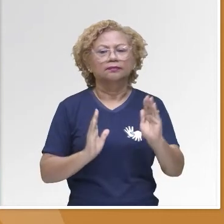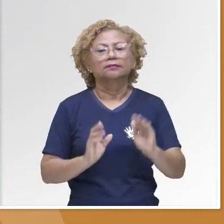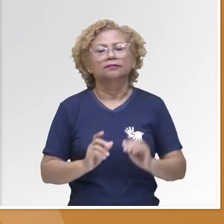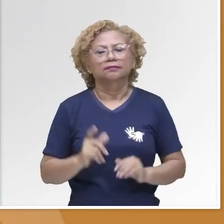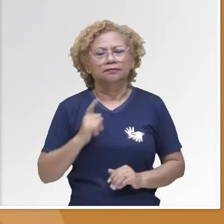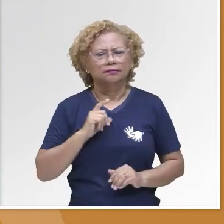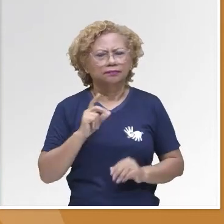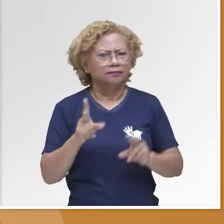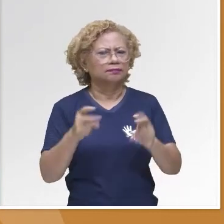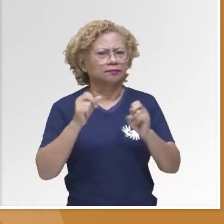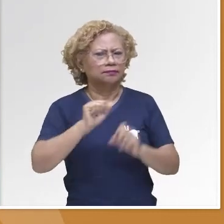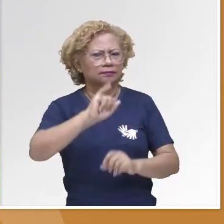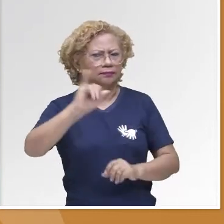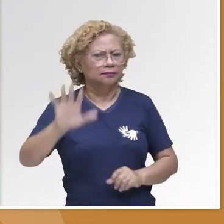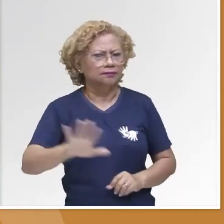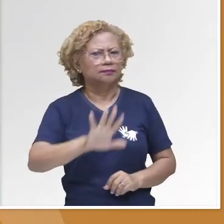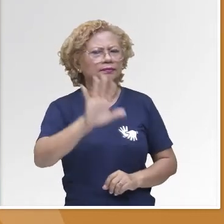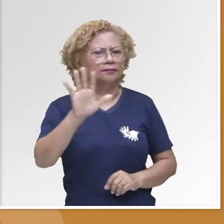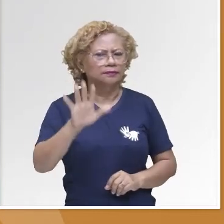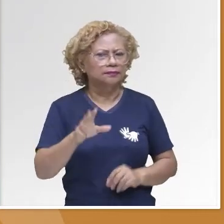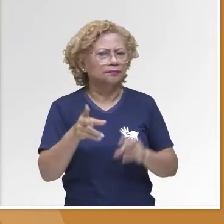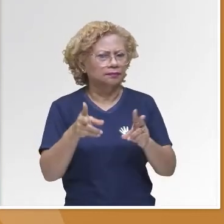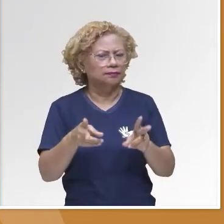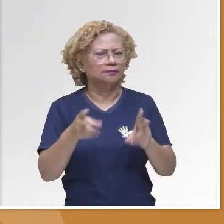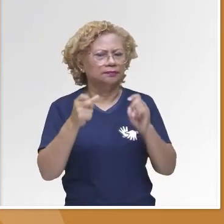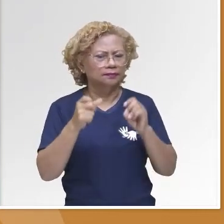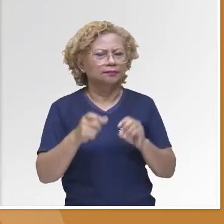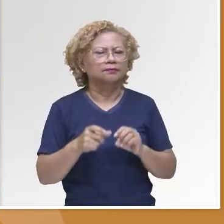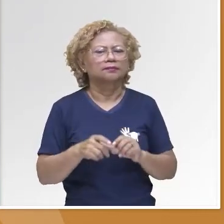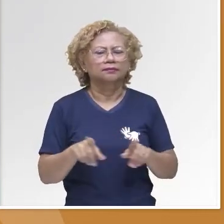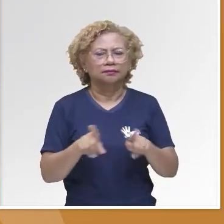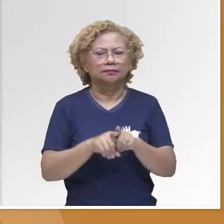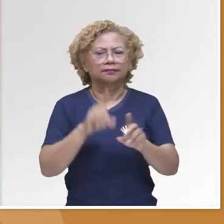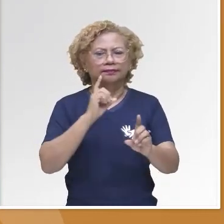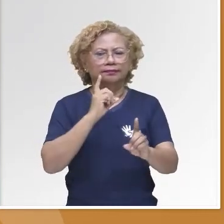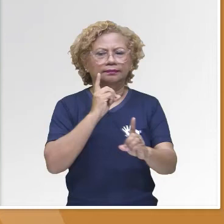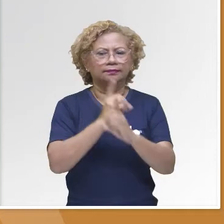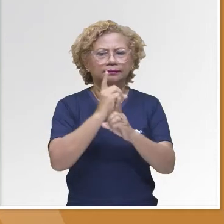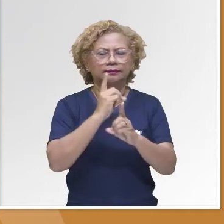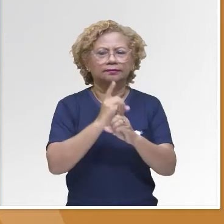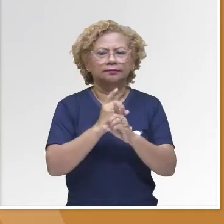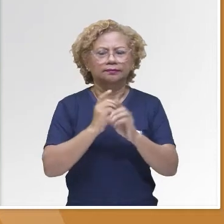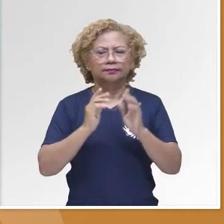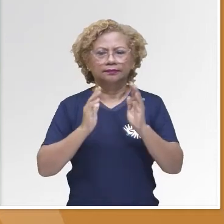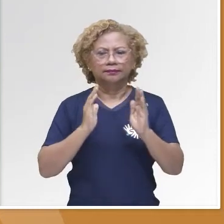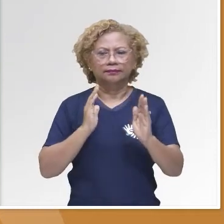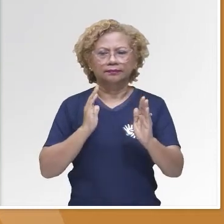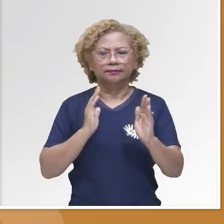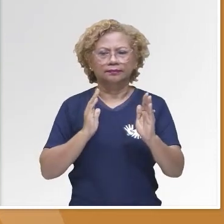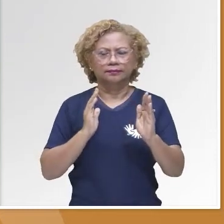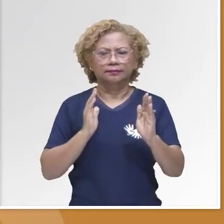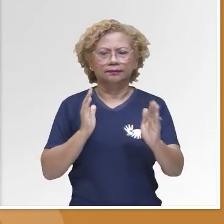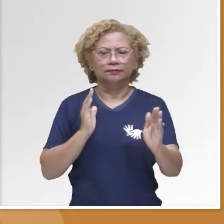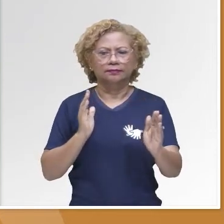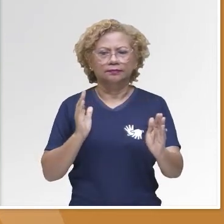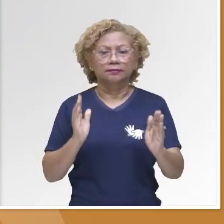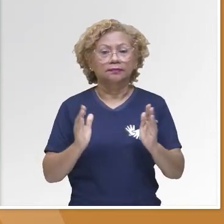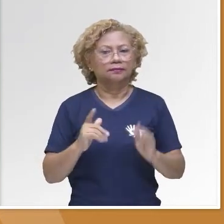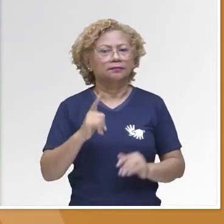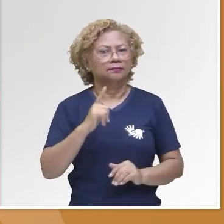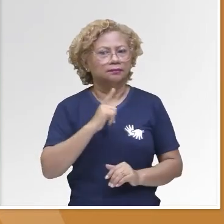de um robô. Hoje em dia, a gente encontra também robôs que possuem,